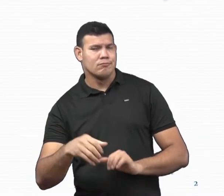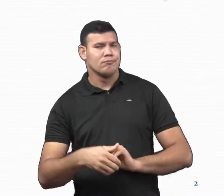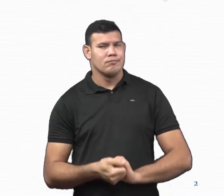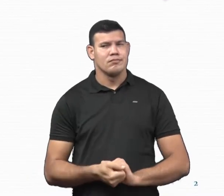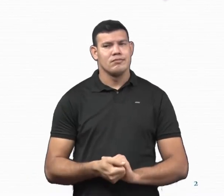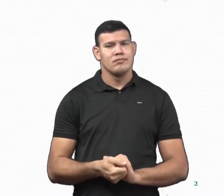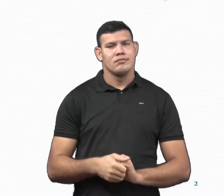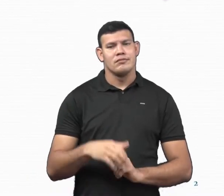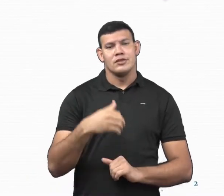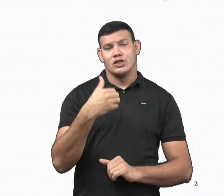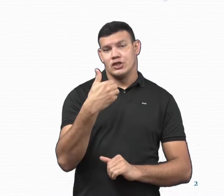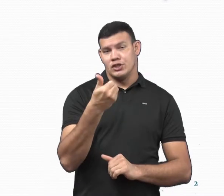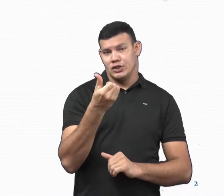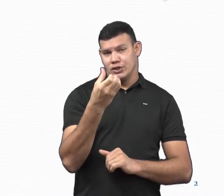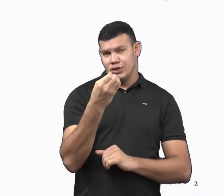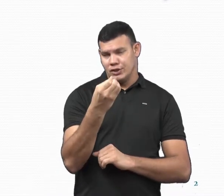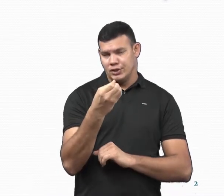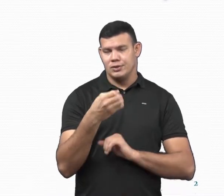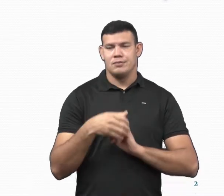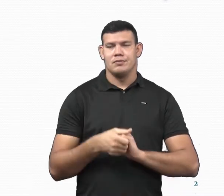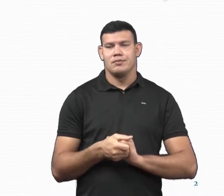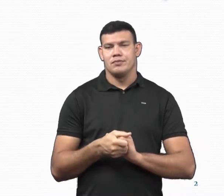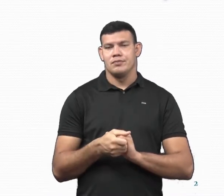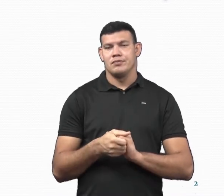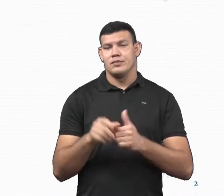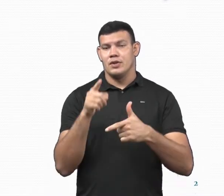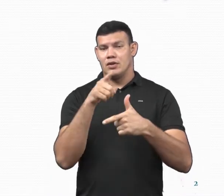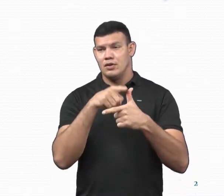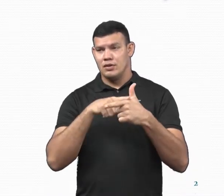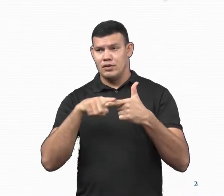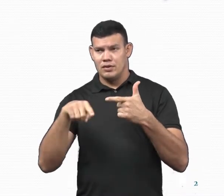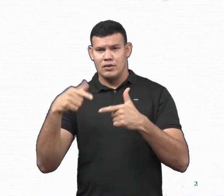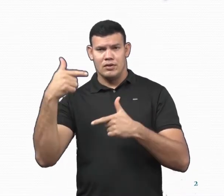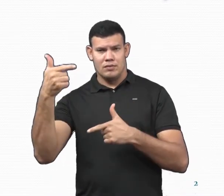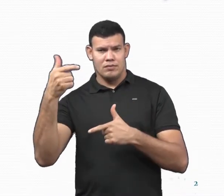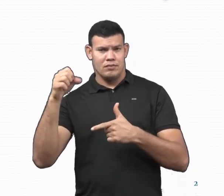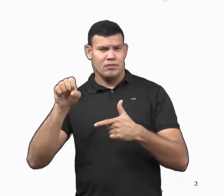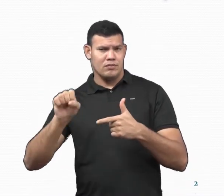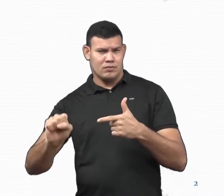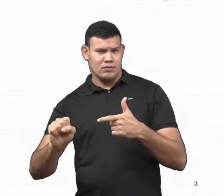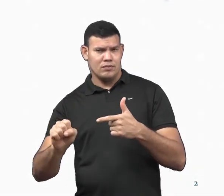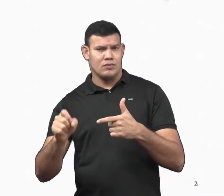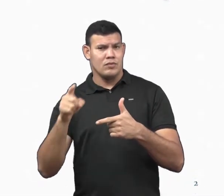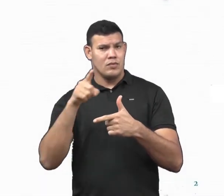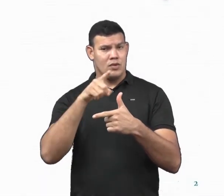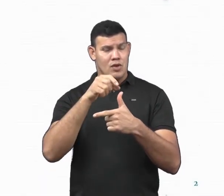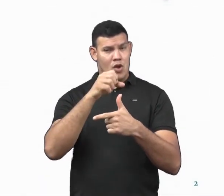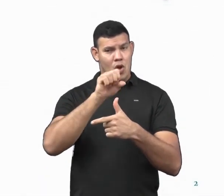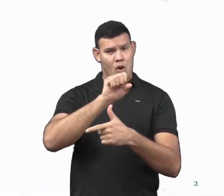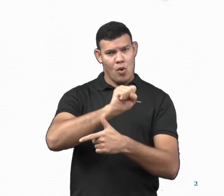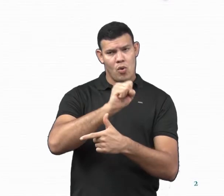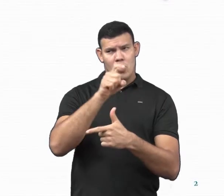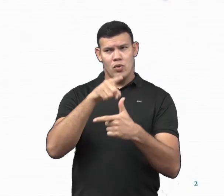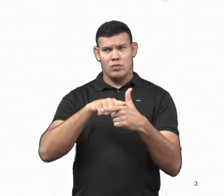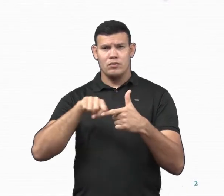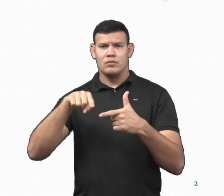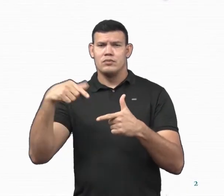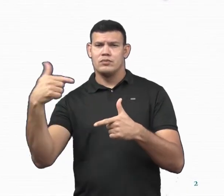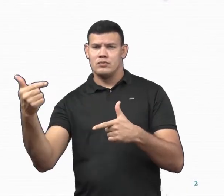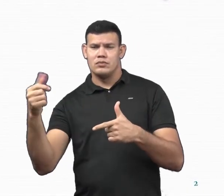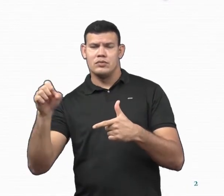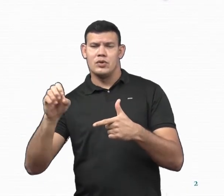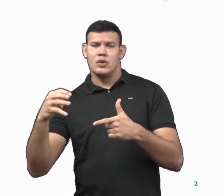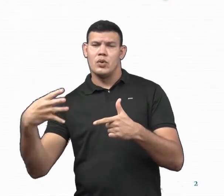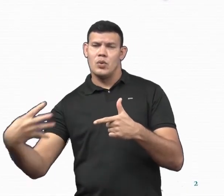número par. Então, vai ficar 16 dividido para 2 é 8. 8 dividido para 2 também dá 4. 4